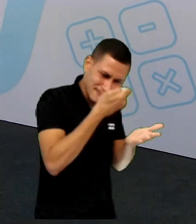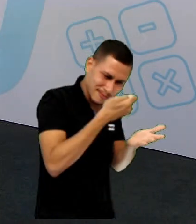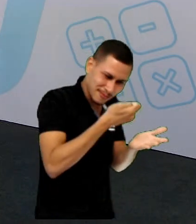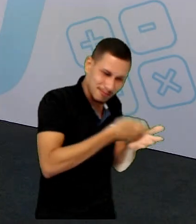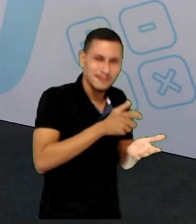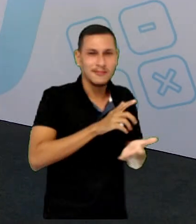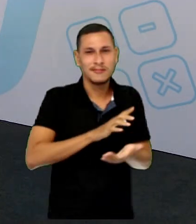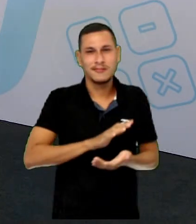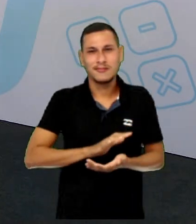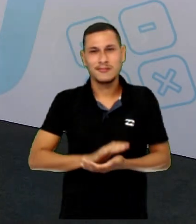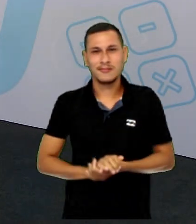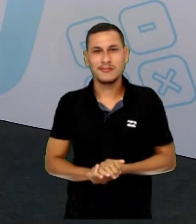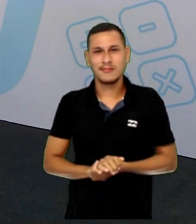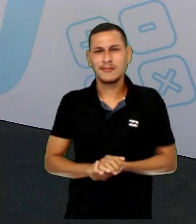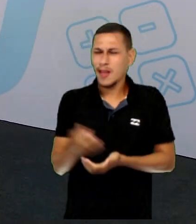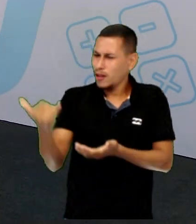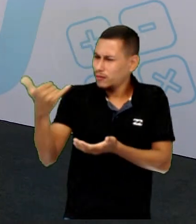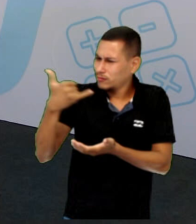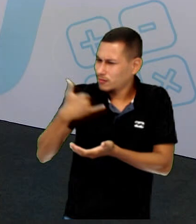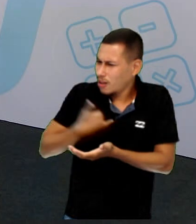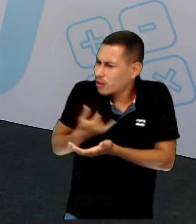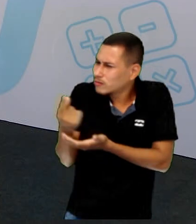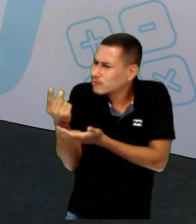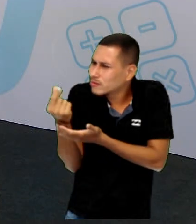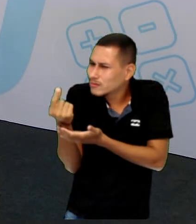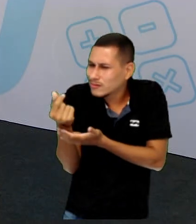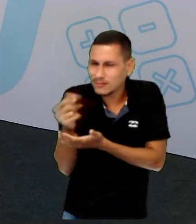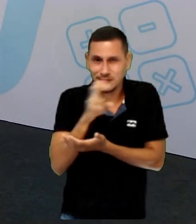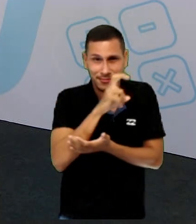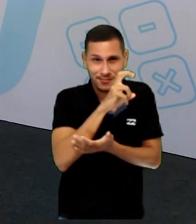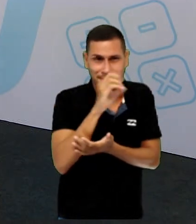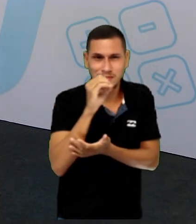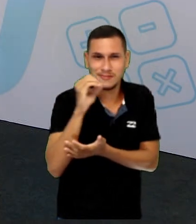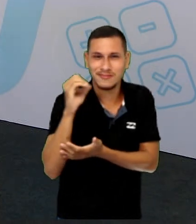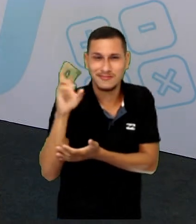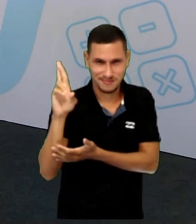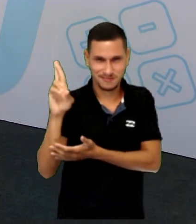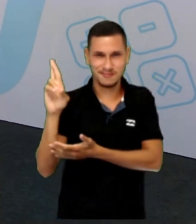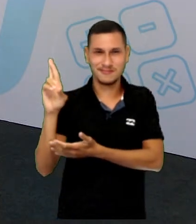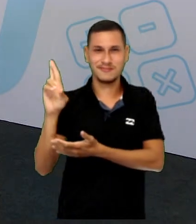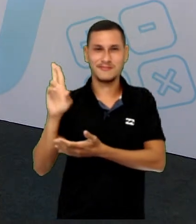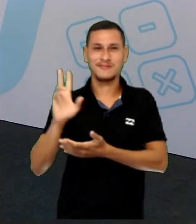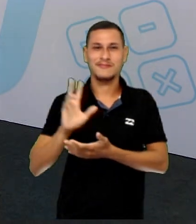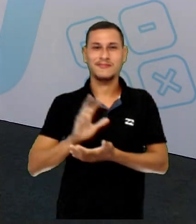pagaste, paguei. Me diz quanto foi, foi